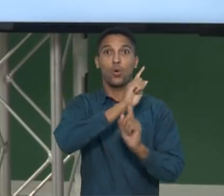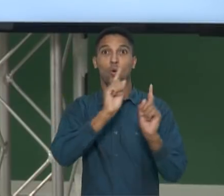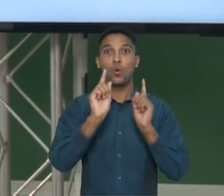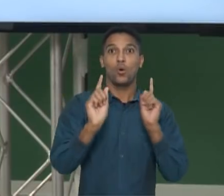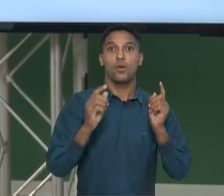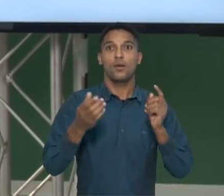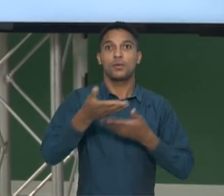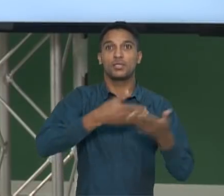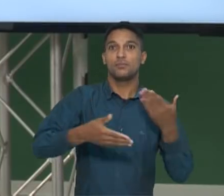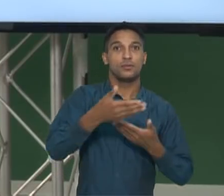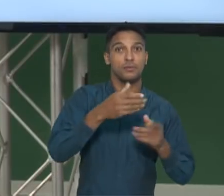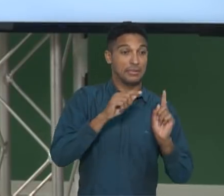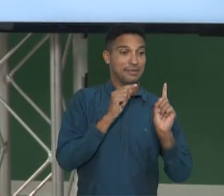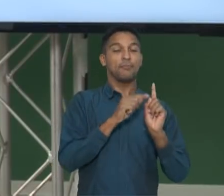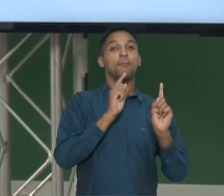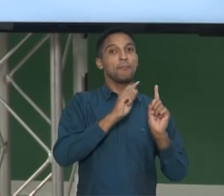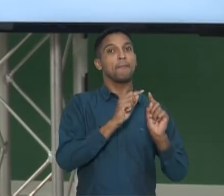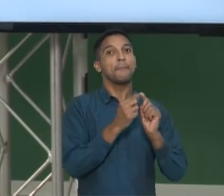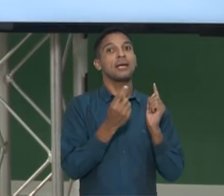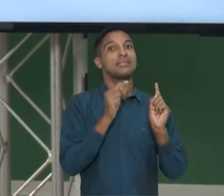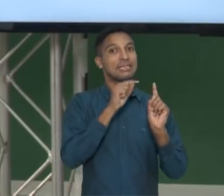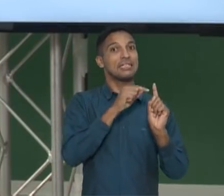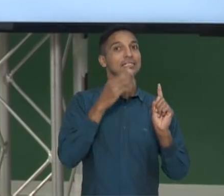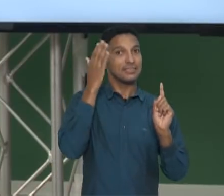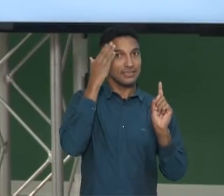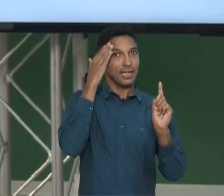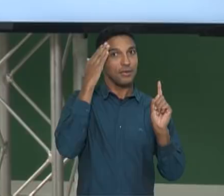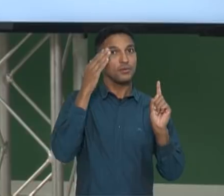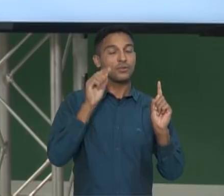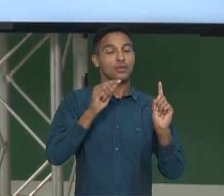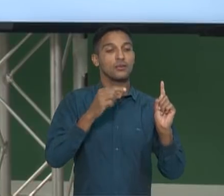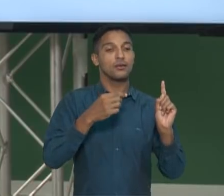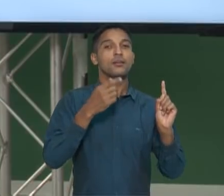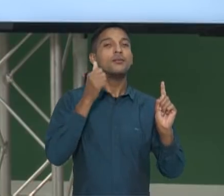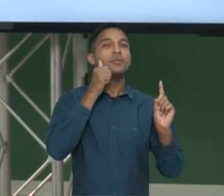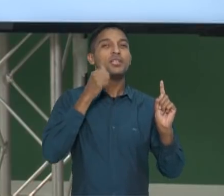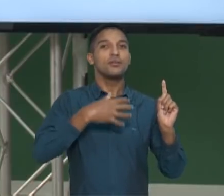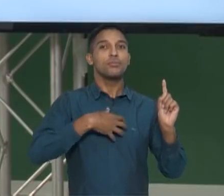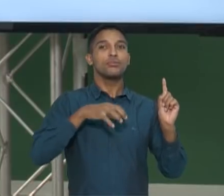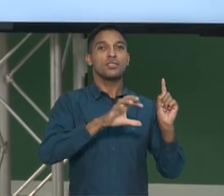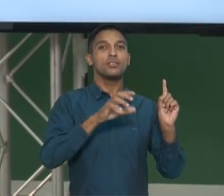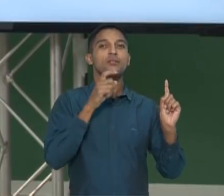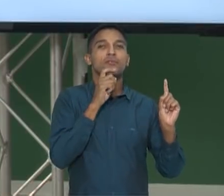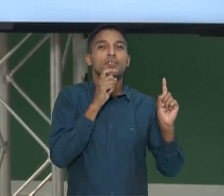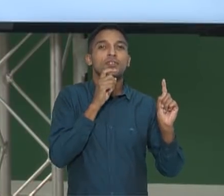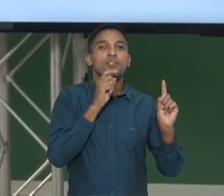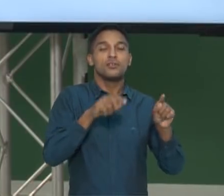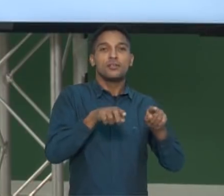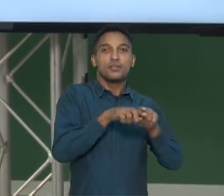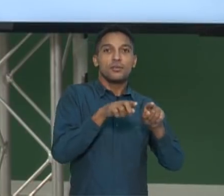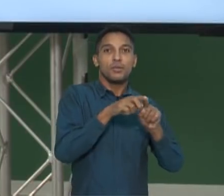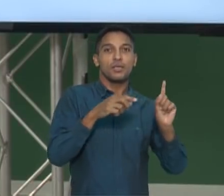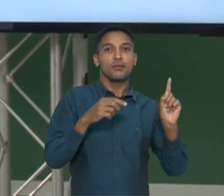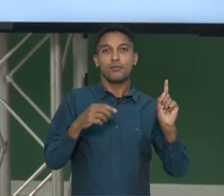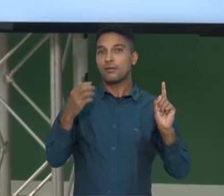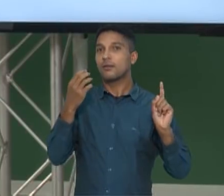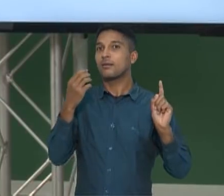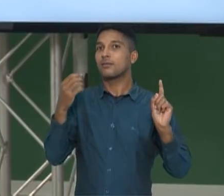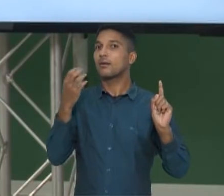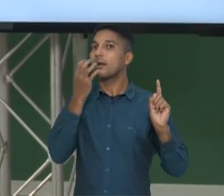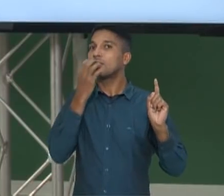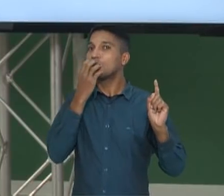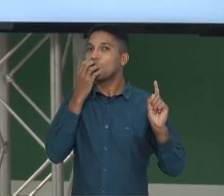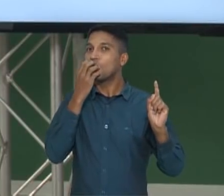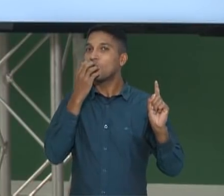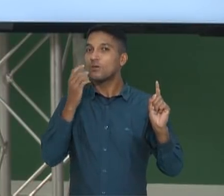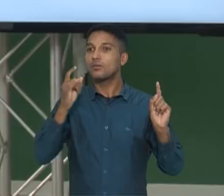e ele explicita isso para o leitor. Então, nós sabemos que a menina sentiu frio, sabemos que ela se apaixonou intensamente pelo cachorro, que ela teve um